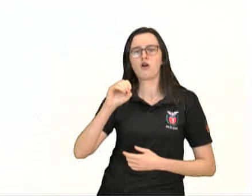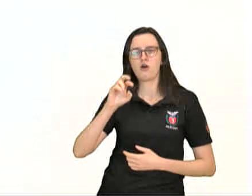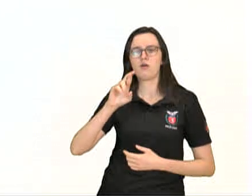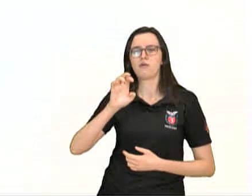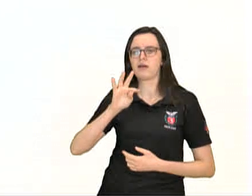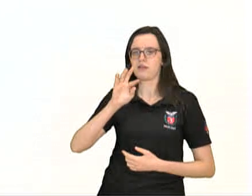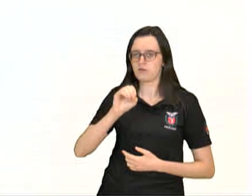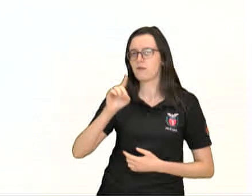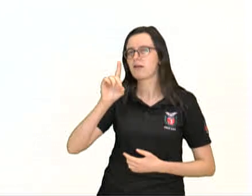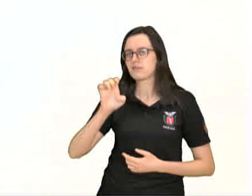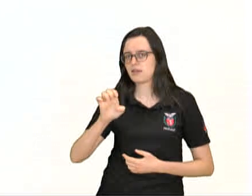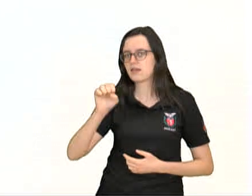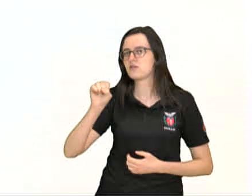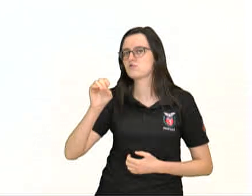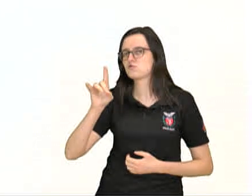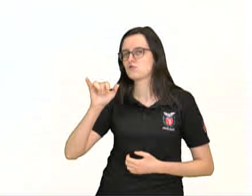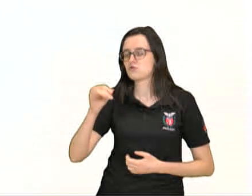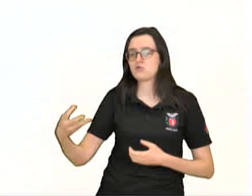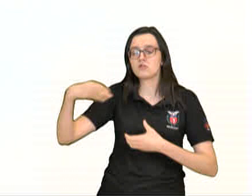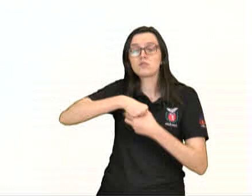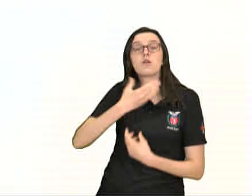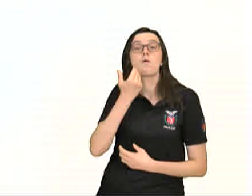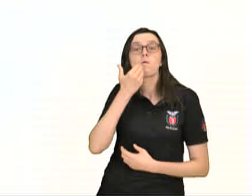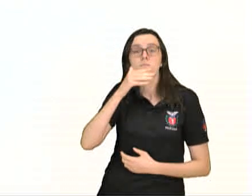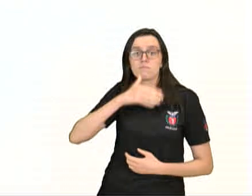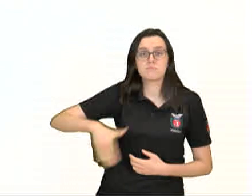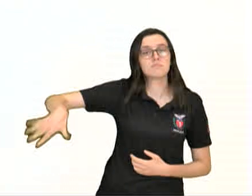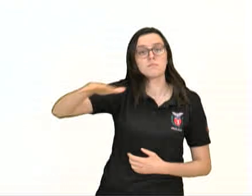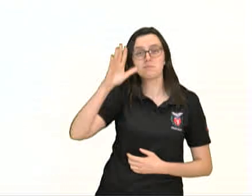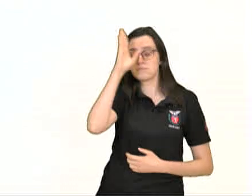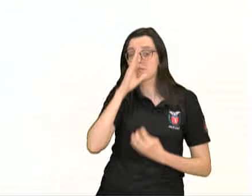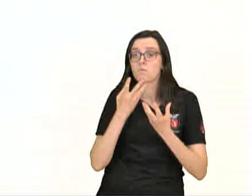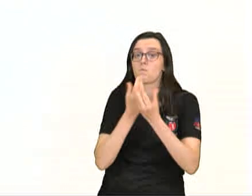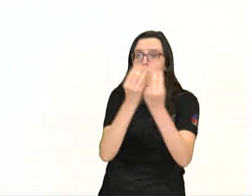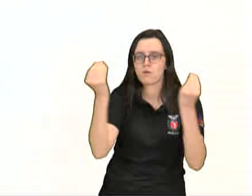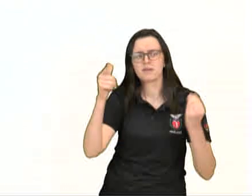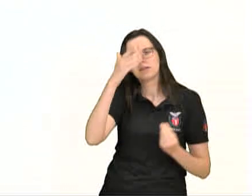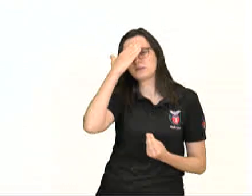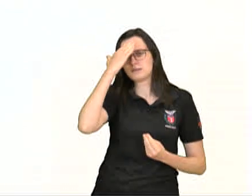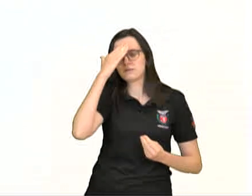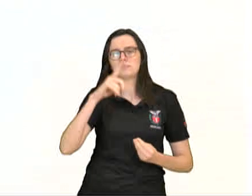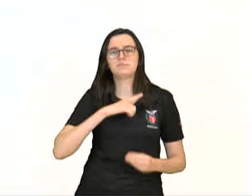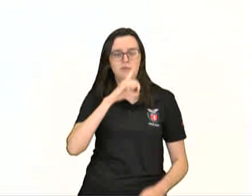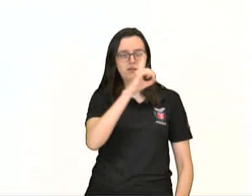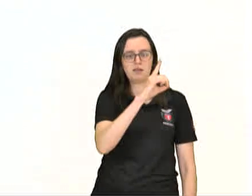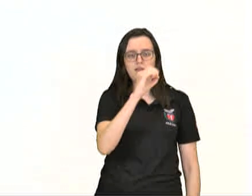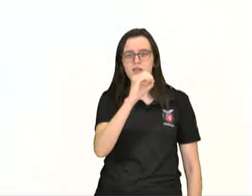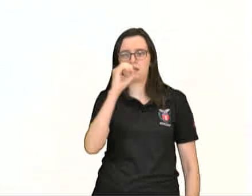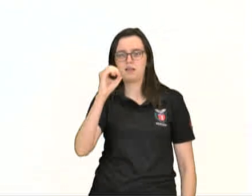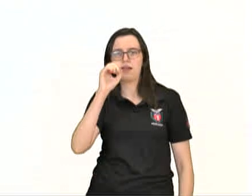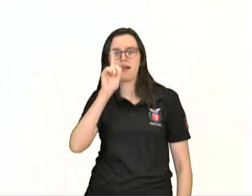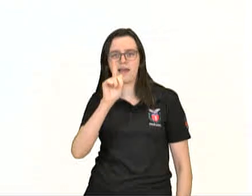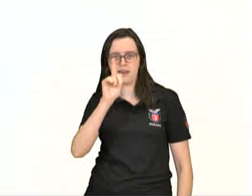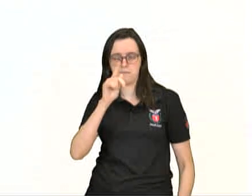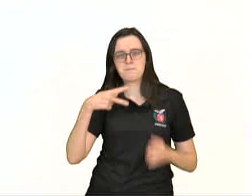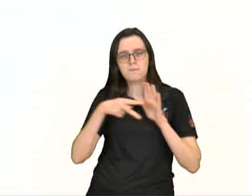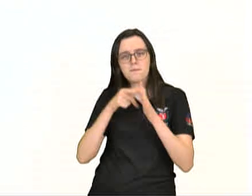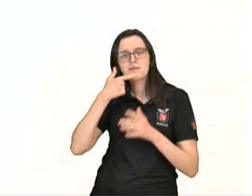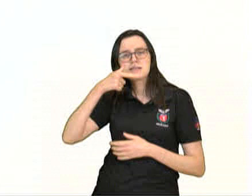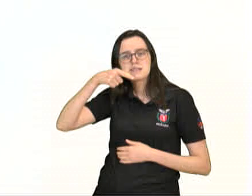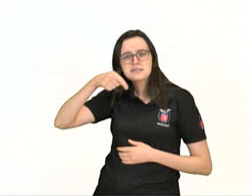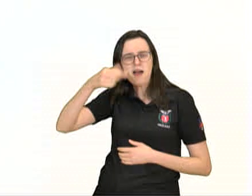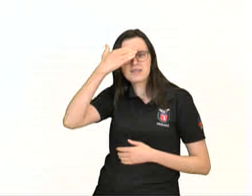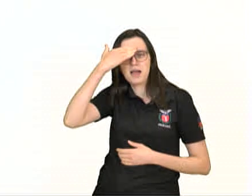no preparo de comidas do brasileiro. Para se ter uma ideia, em cada 100 gramas de sal refinado,